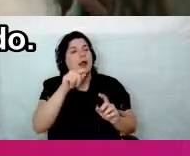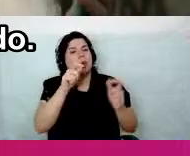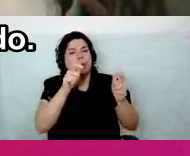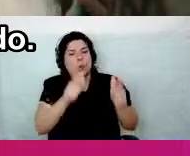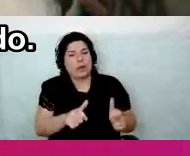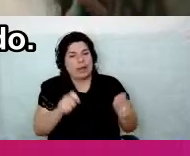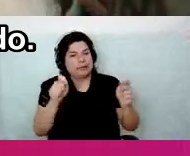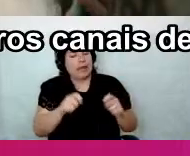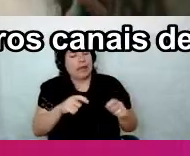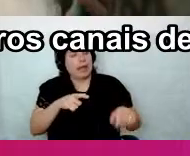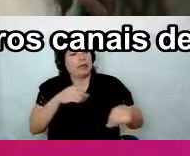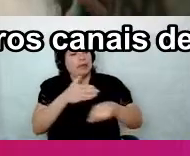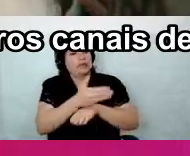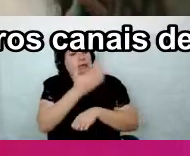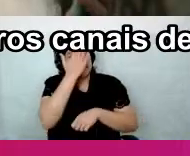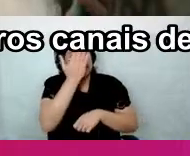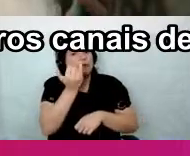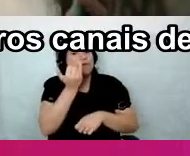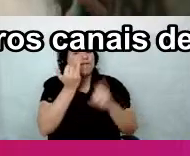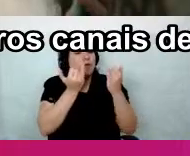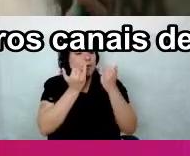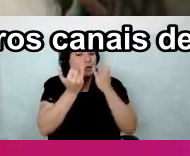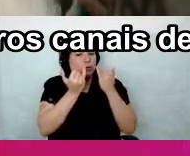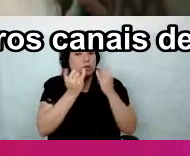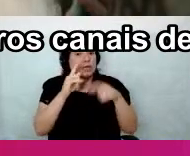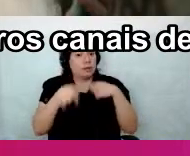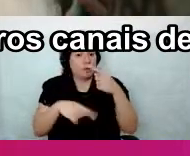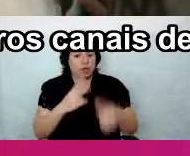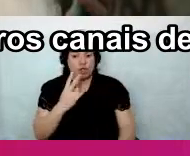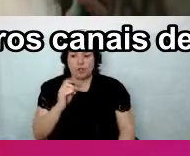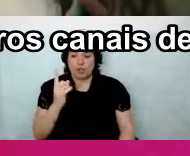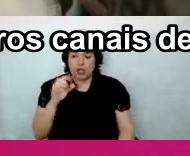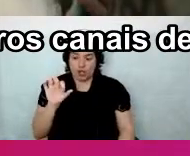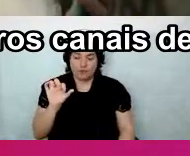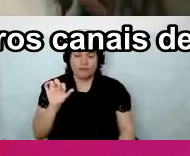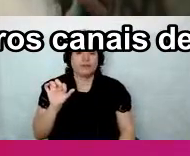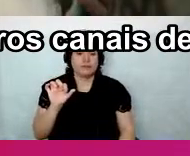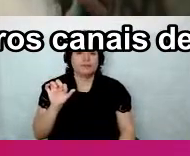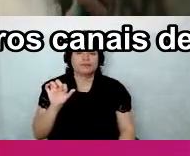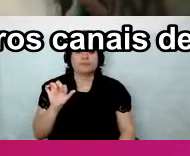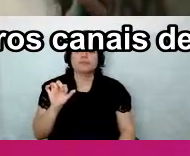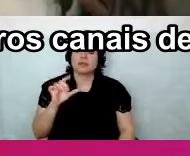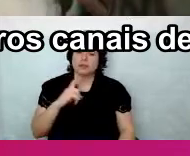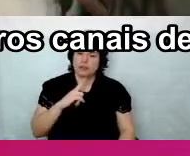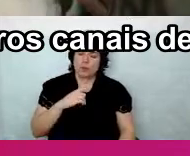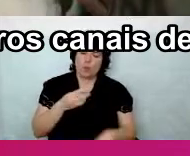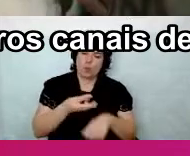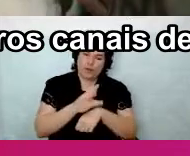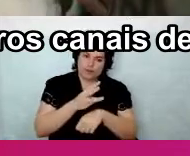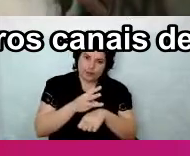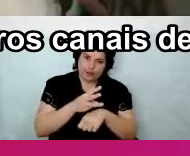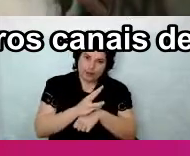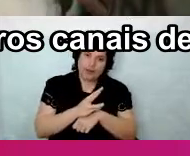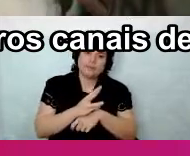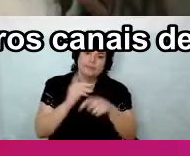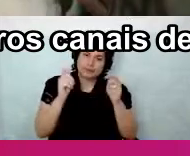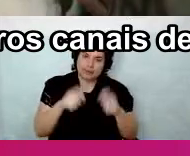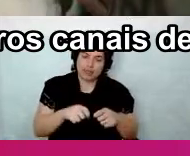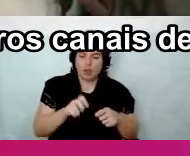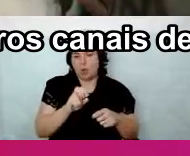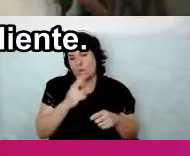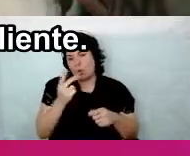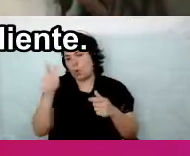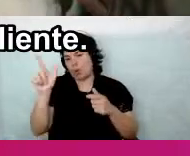tem acesso ao seu saldo. A partir de 2019, tanto via WhatsApp, né, ou outros canais